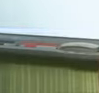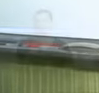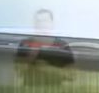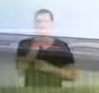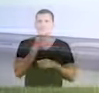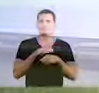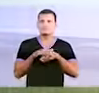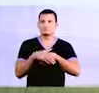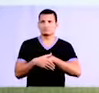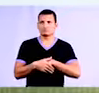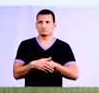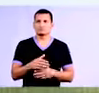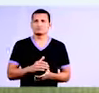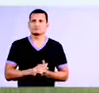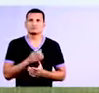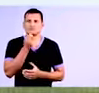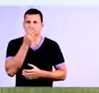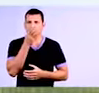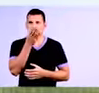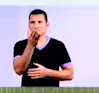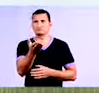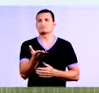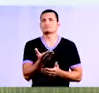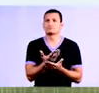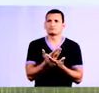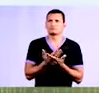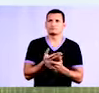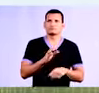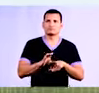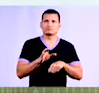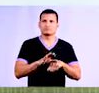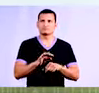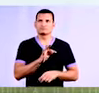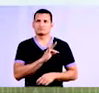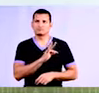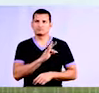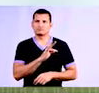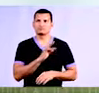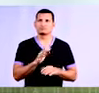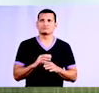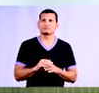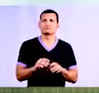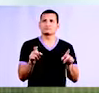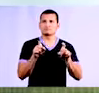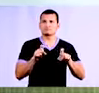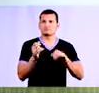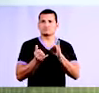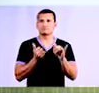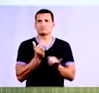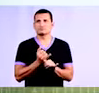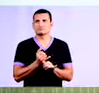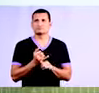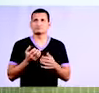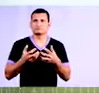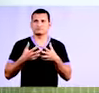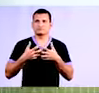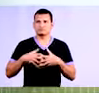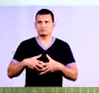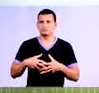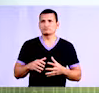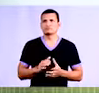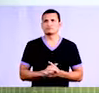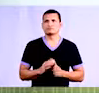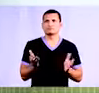Boa noite. Boa noite a você, estudante do curso Técnico em Informática para a Internet aqui do Instituto Federal de Rondônia, e